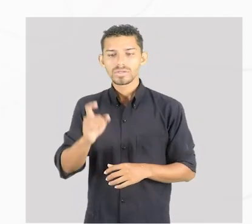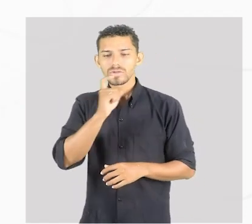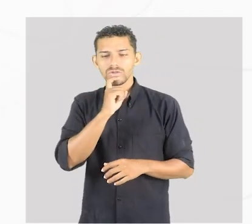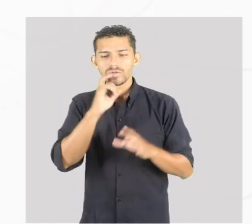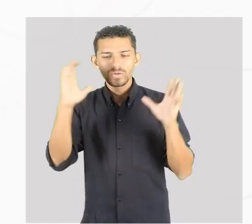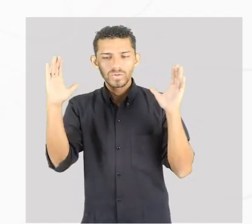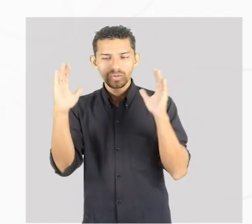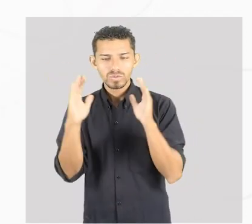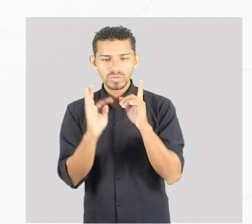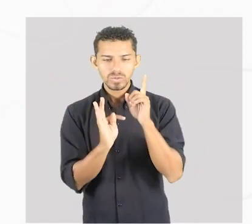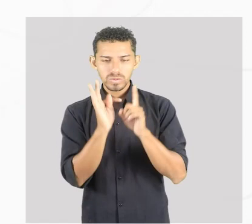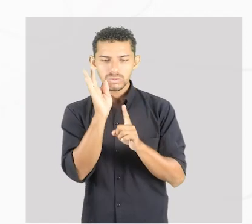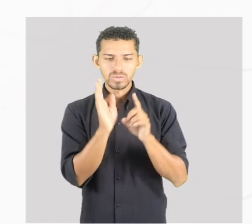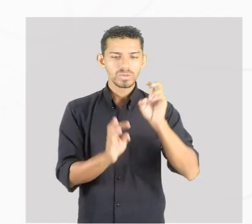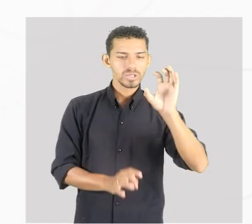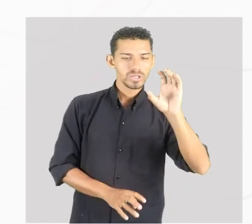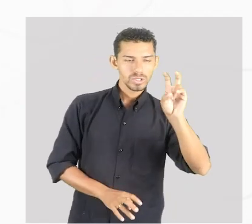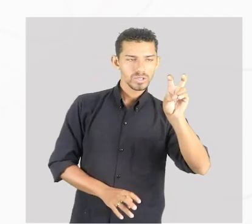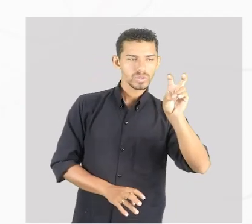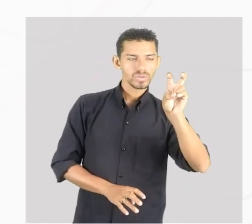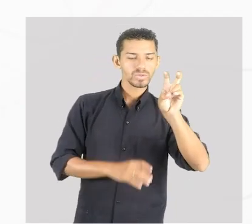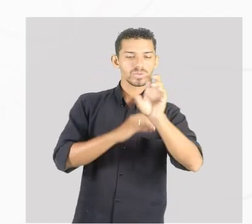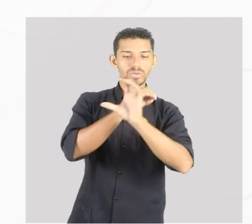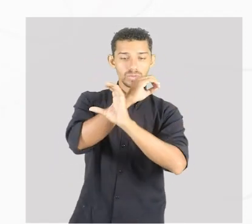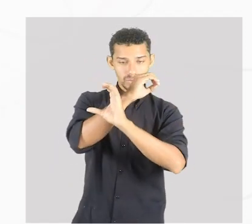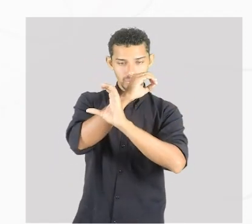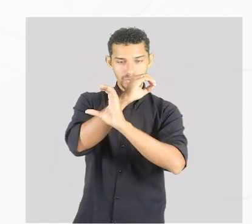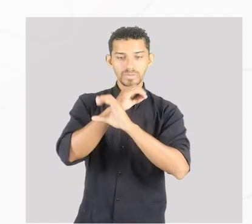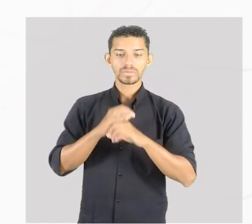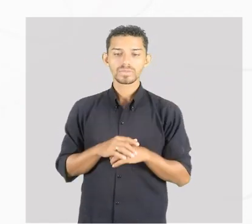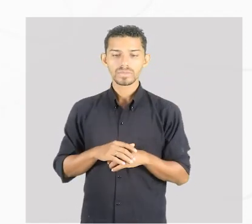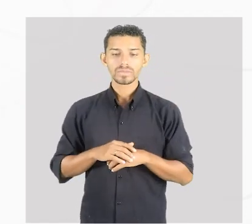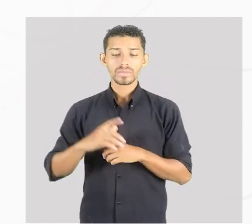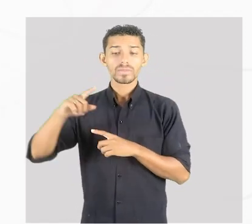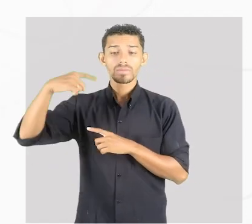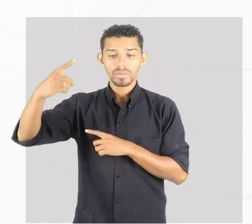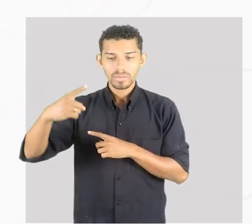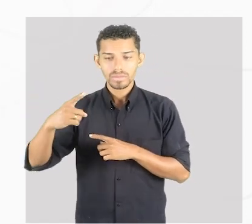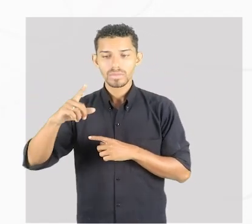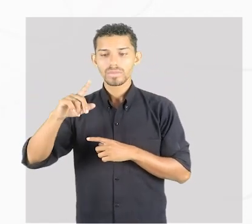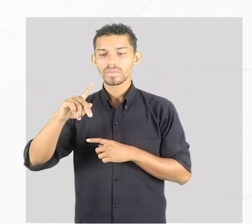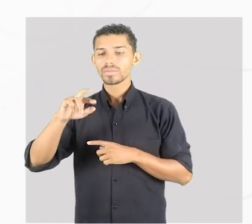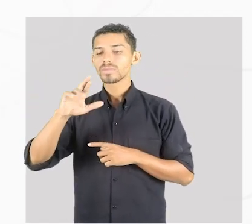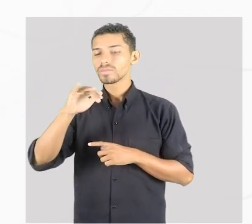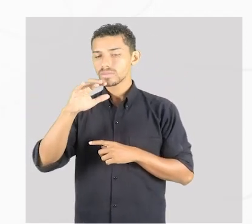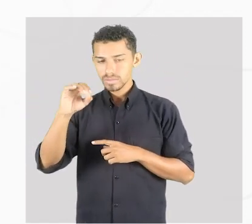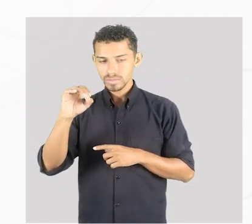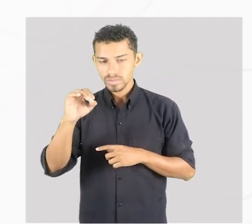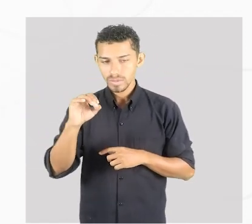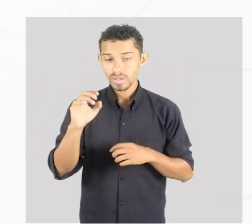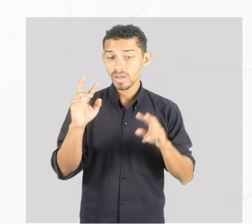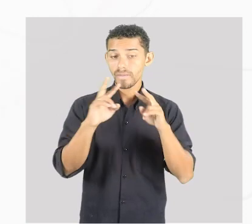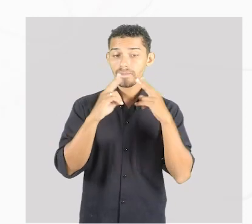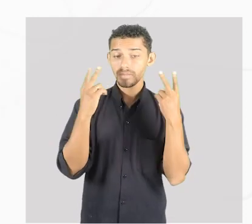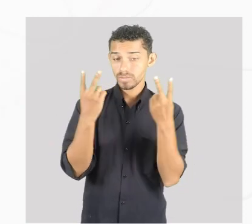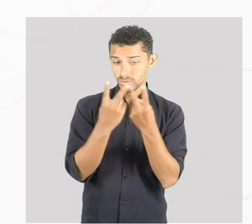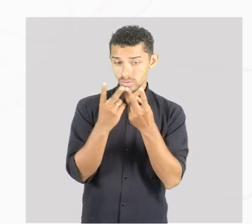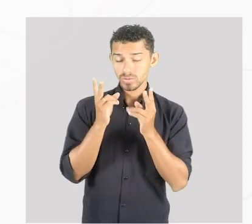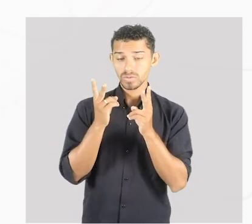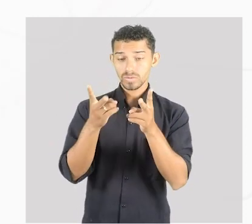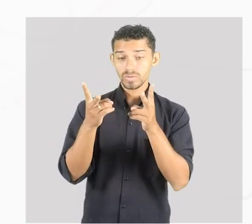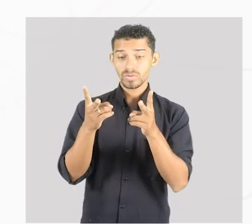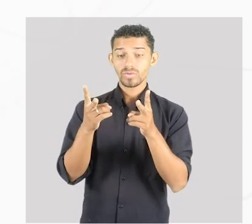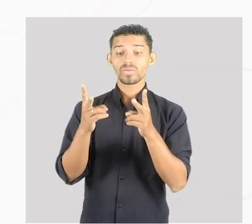temperatura de 5 após esse procedimento realizado a uma pressão constante o volume do